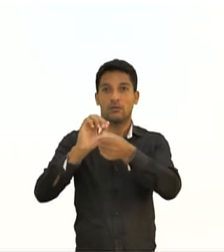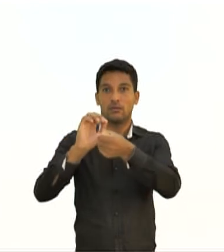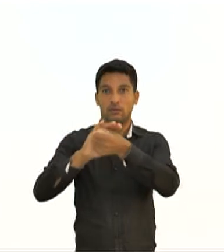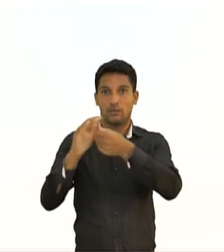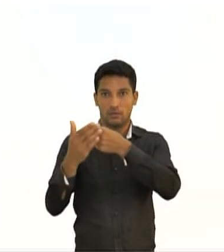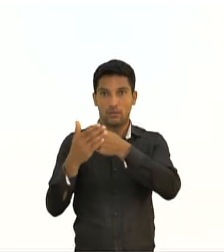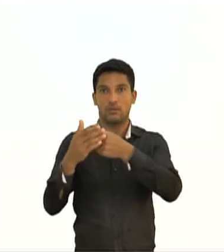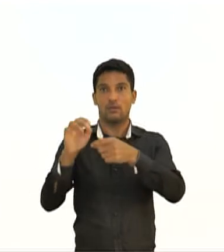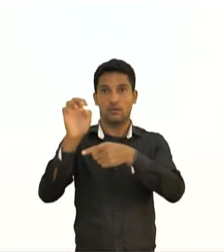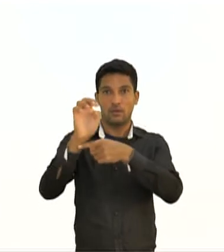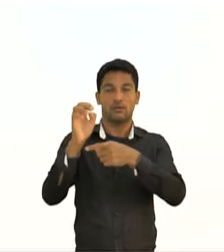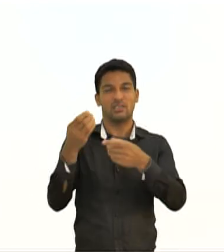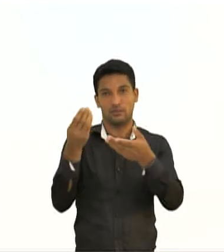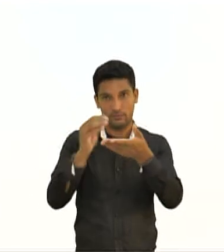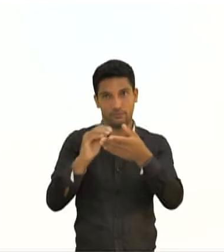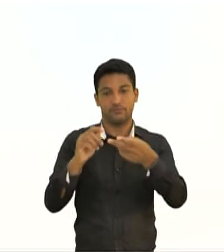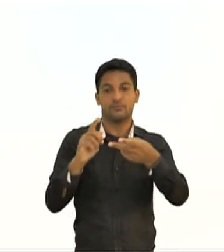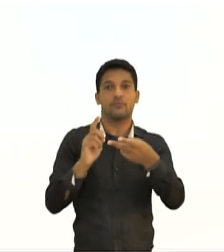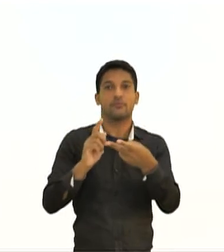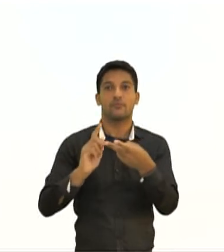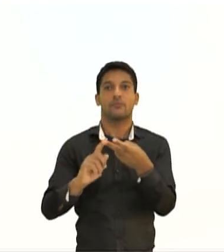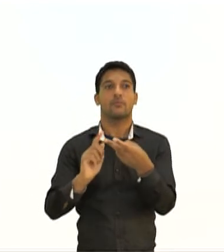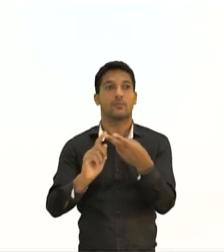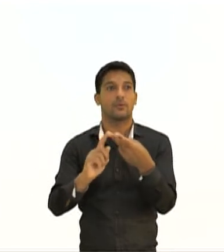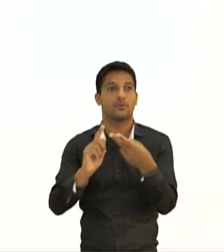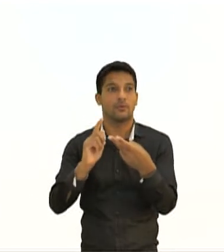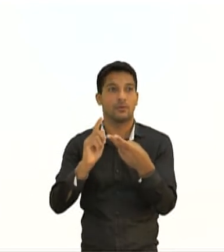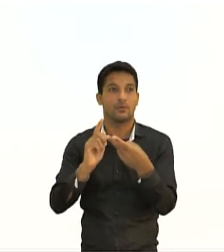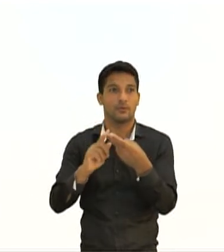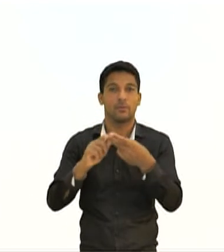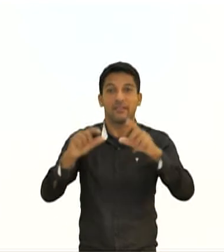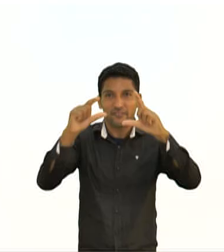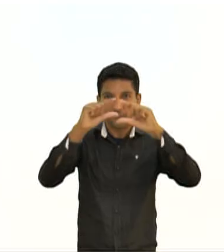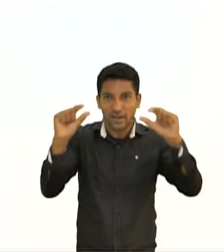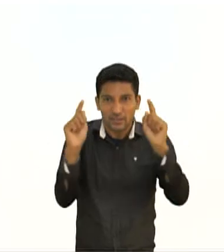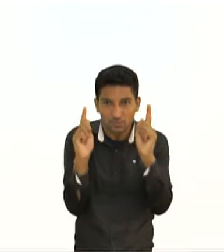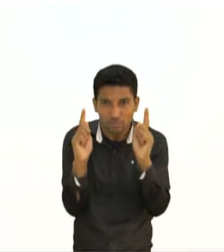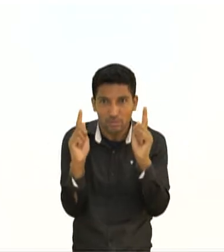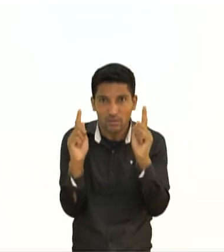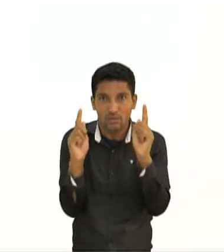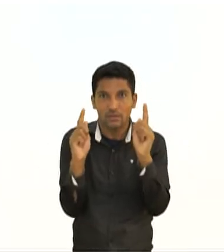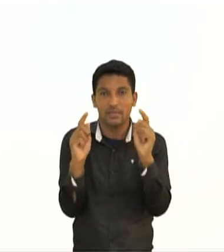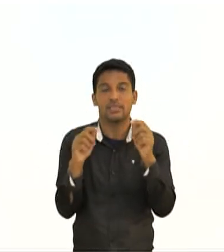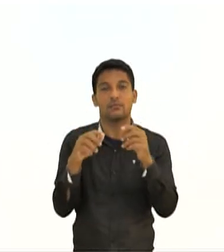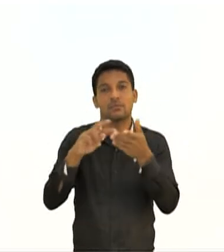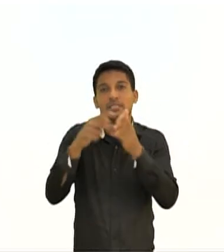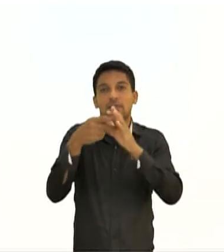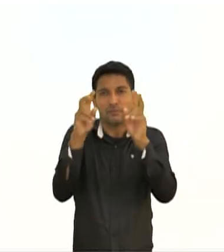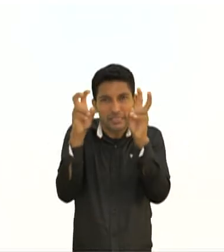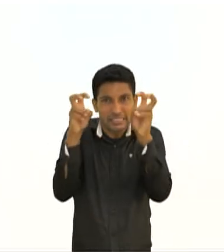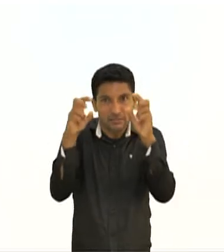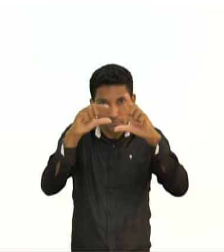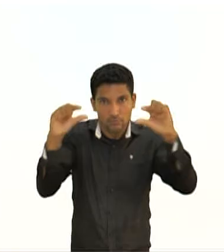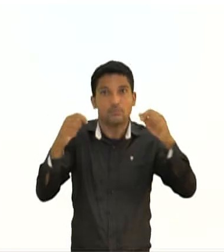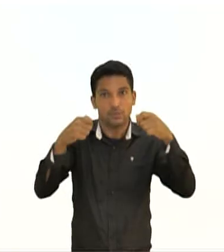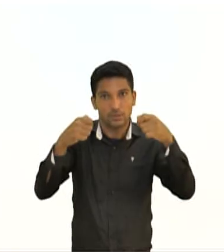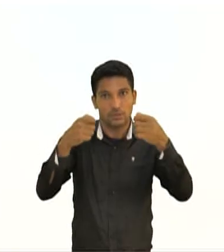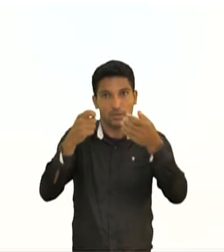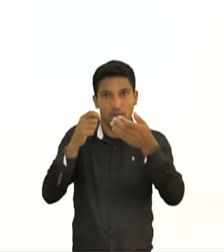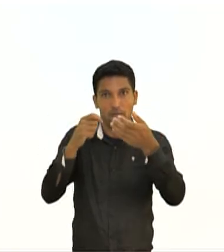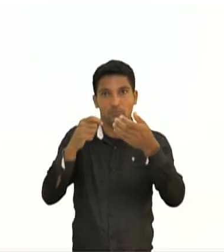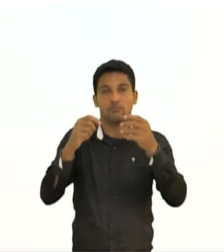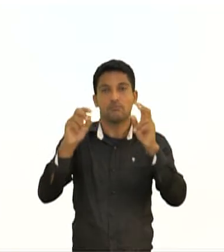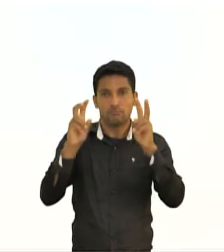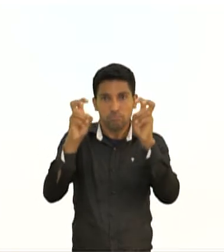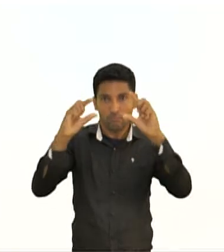entregaram um computador estragado. Então, eu vou ter que pensar numa frase ali para colocar meio que como título, né, da minha carta de